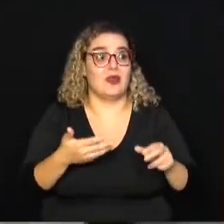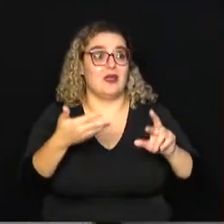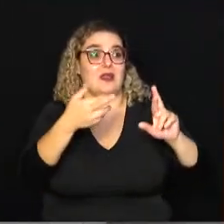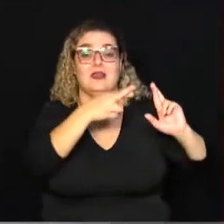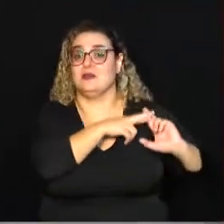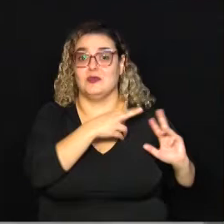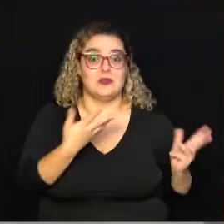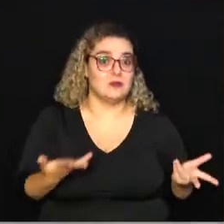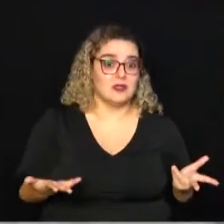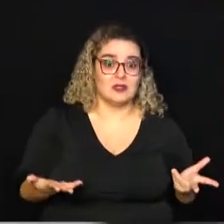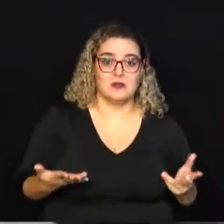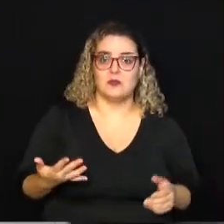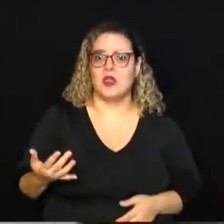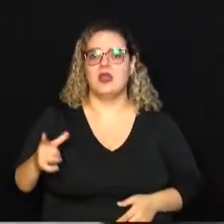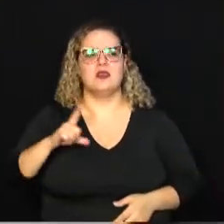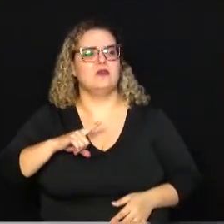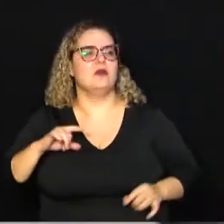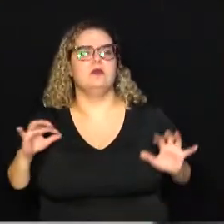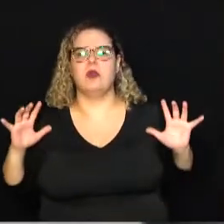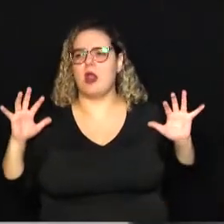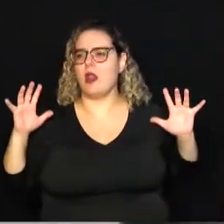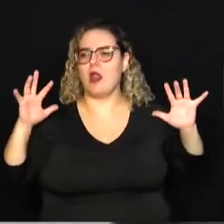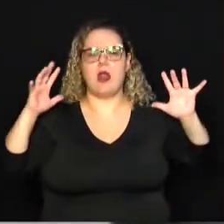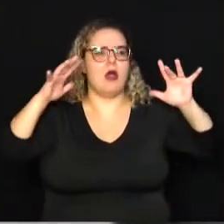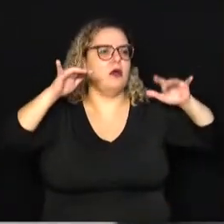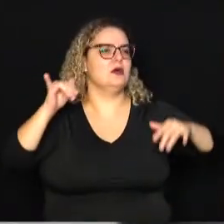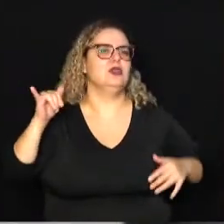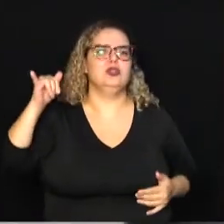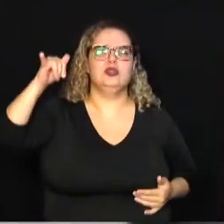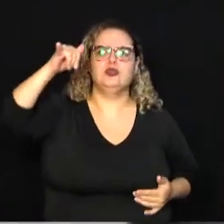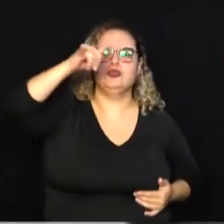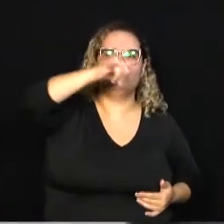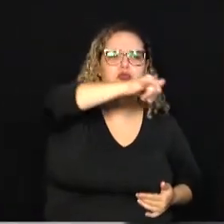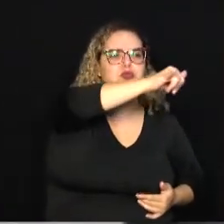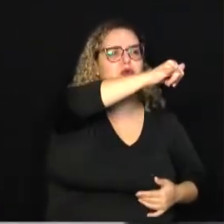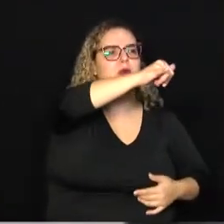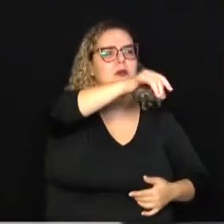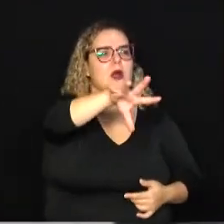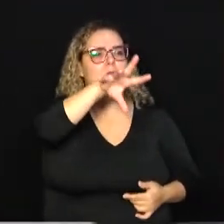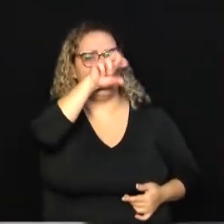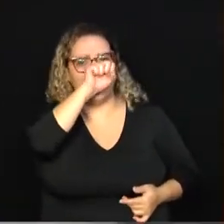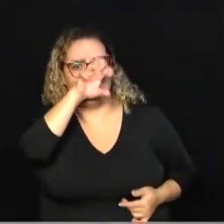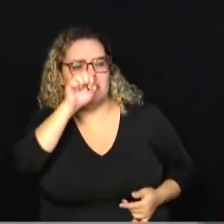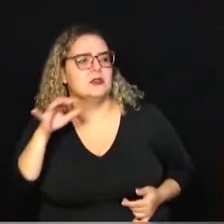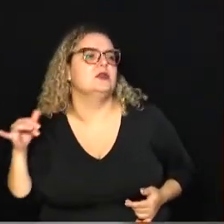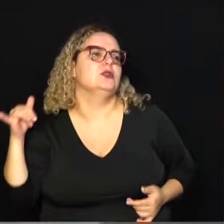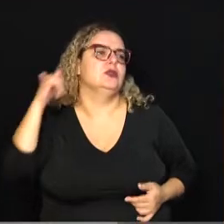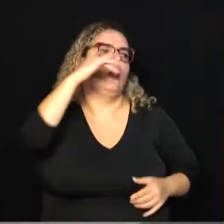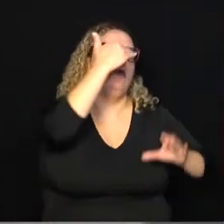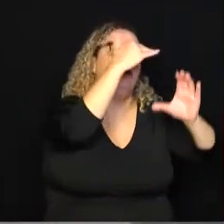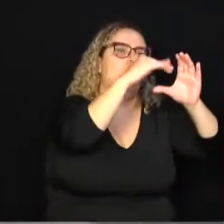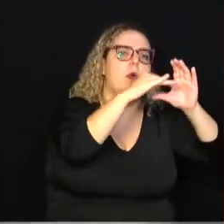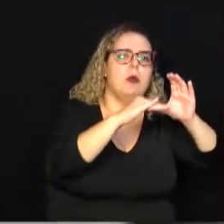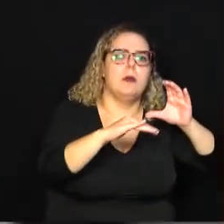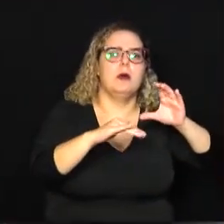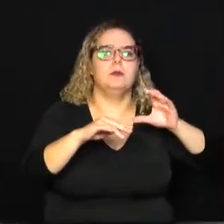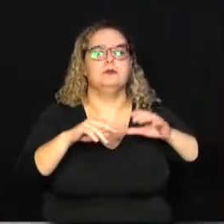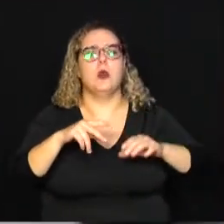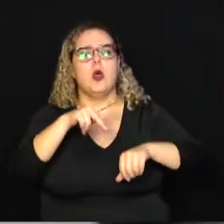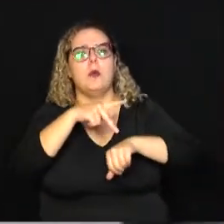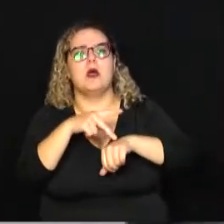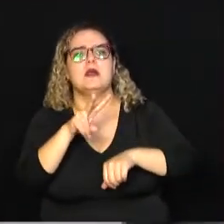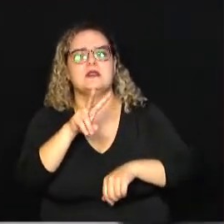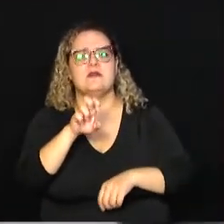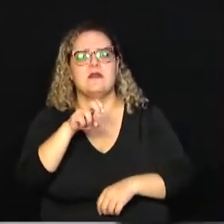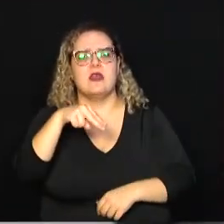né? Aviões mandando cilindros de oxigênio para Manaus para poder contribuir, a Venezuela mandando